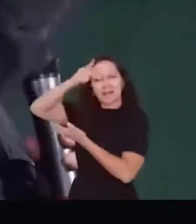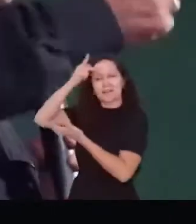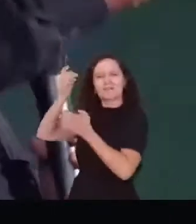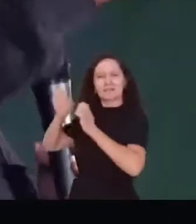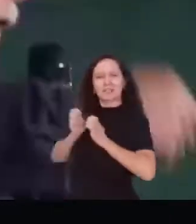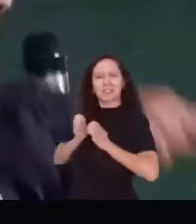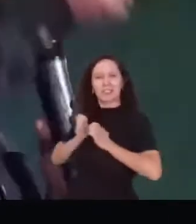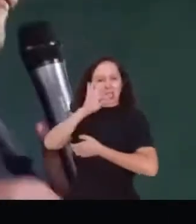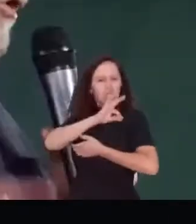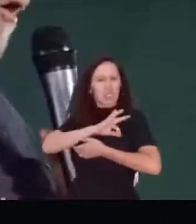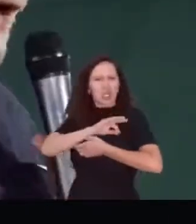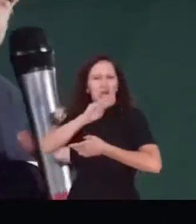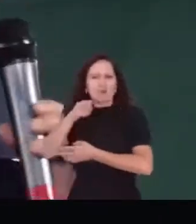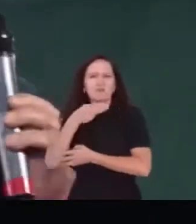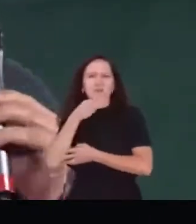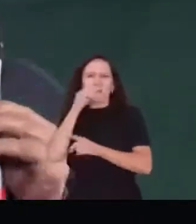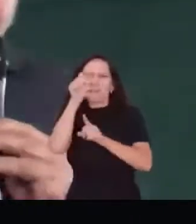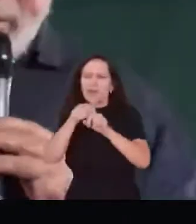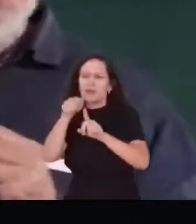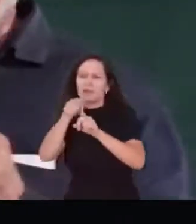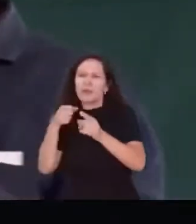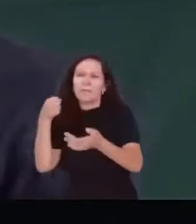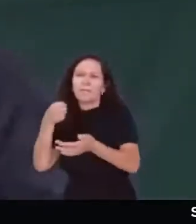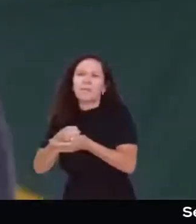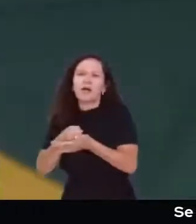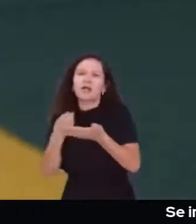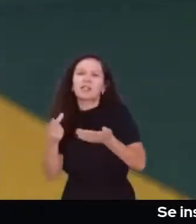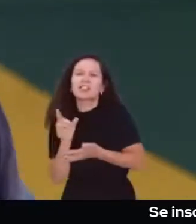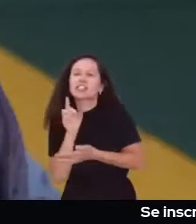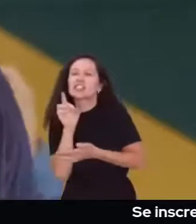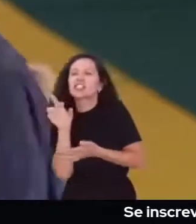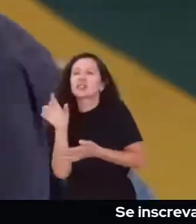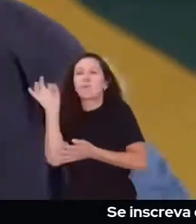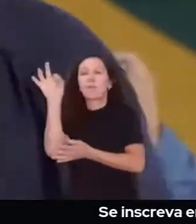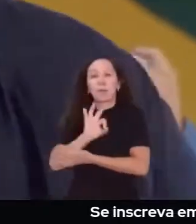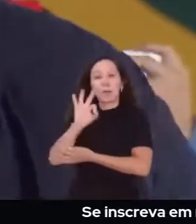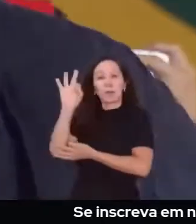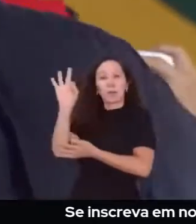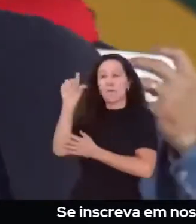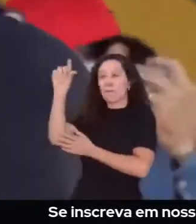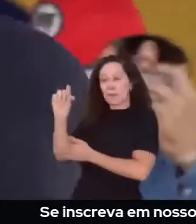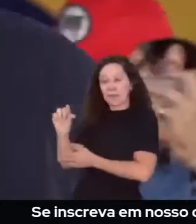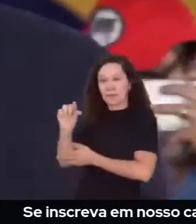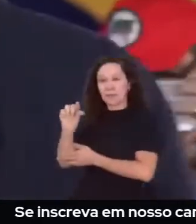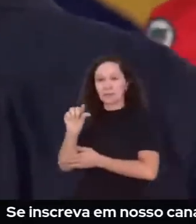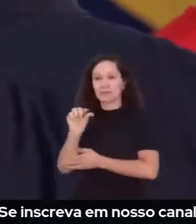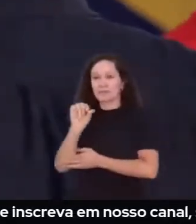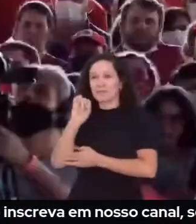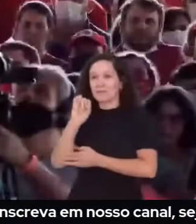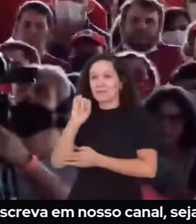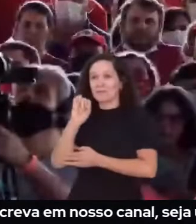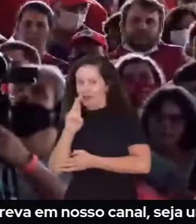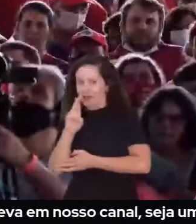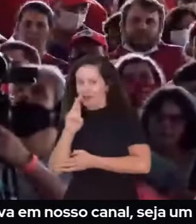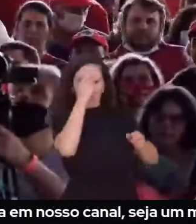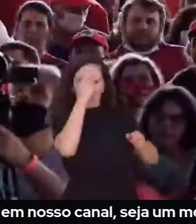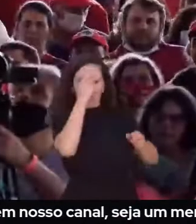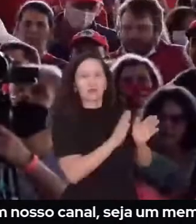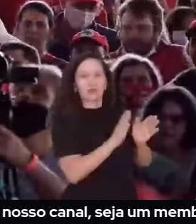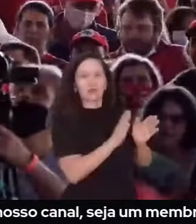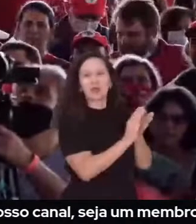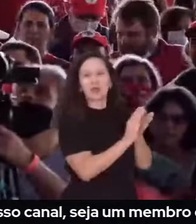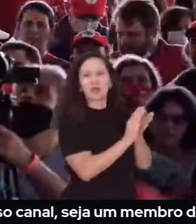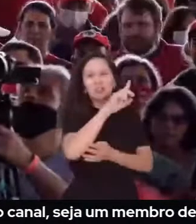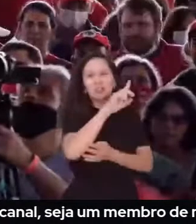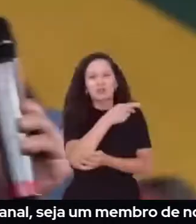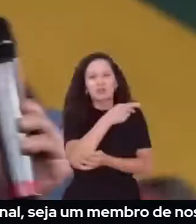que paga proporcionalmente menos imposto de renda do que alguém que ganha 3 mil reais por mês. Então, esse país